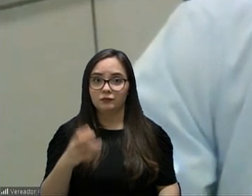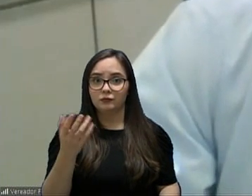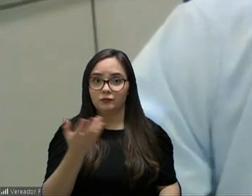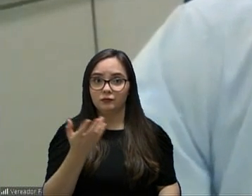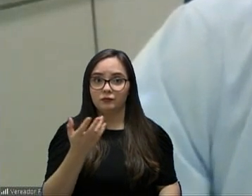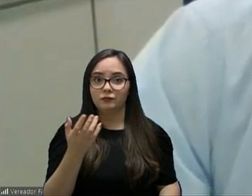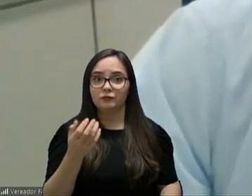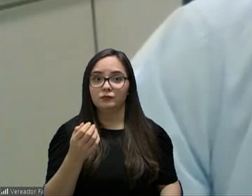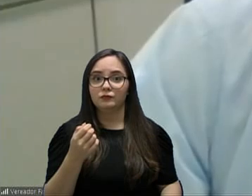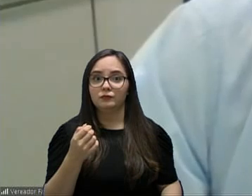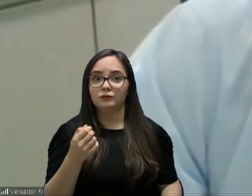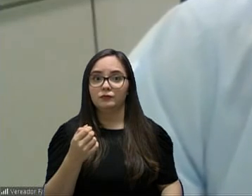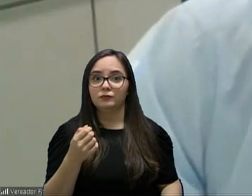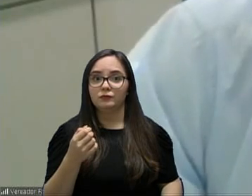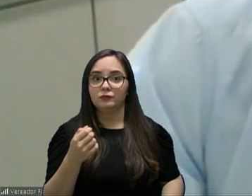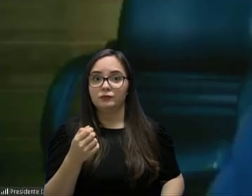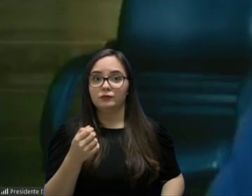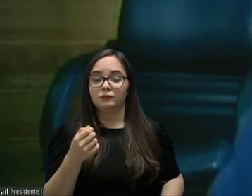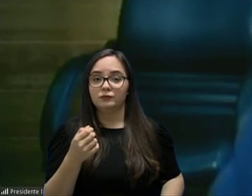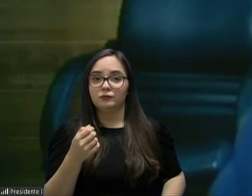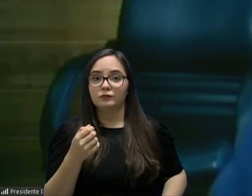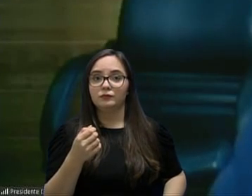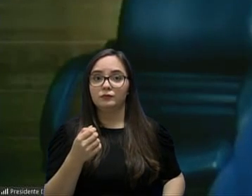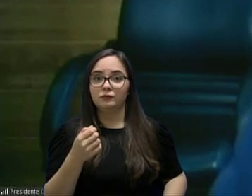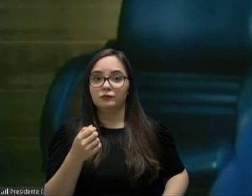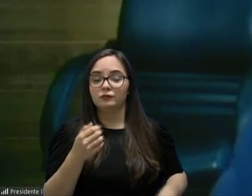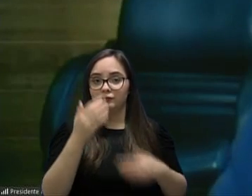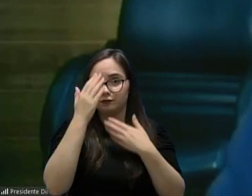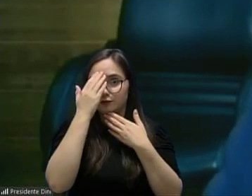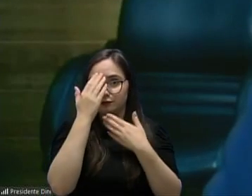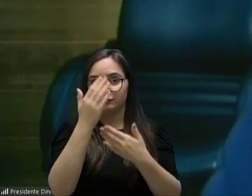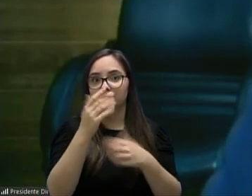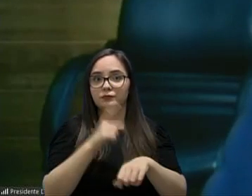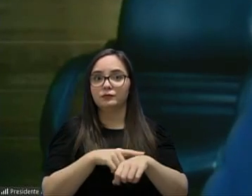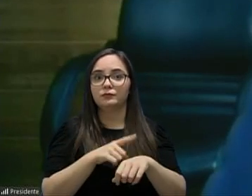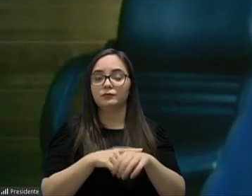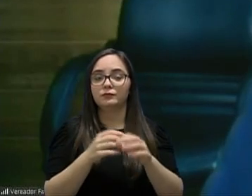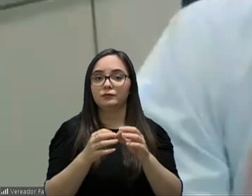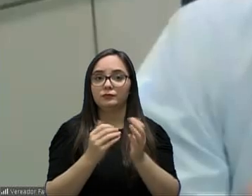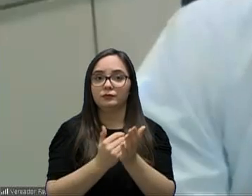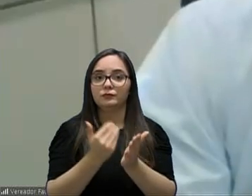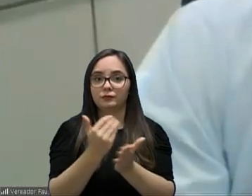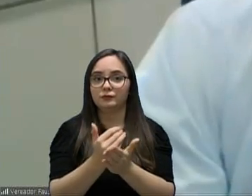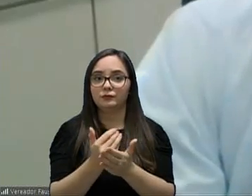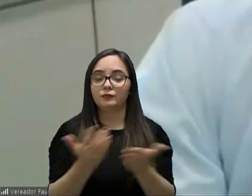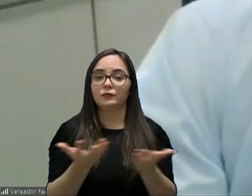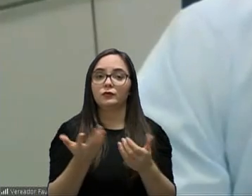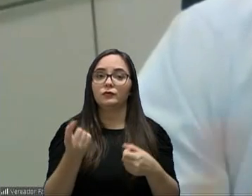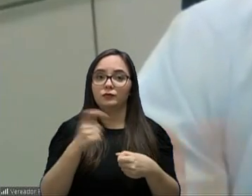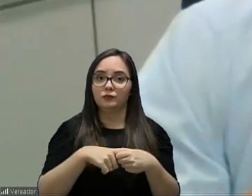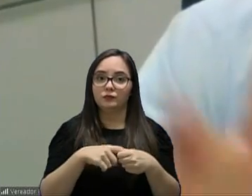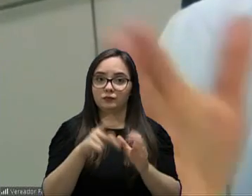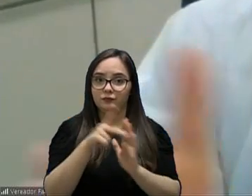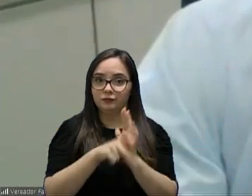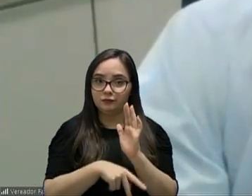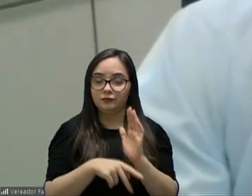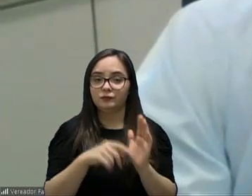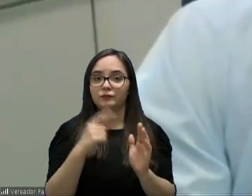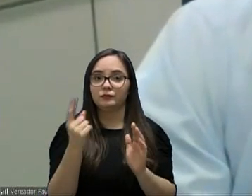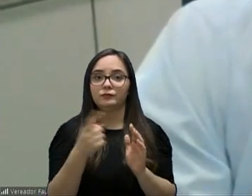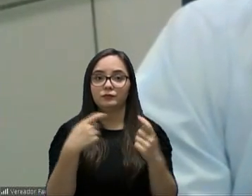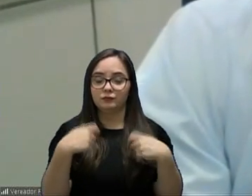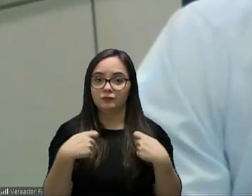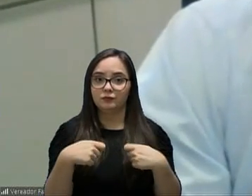vereador. No pinga-fogo. Tá bom, senhor presidente? Eu agradeço a extensão e vamos voltar então esse projeto que é importante, nós